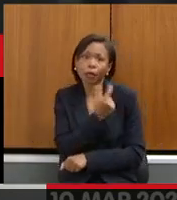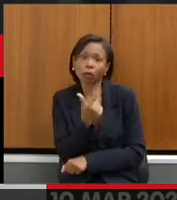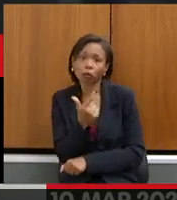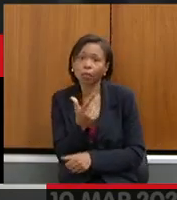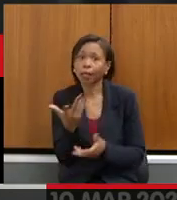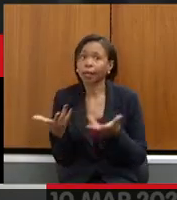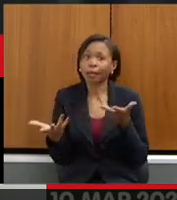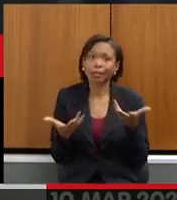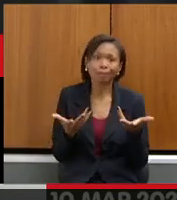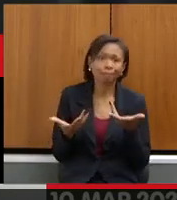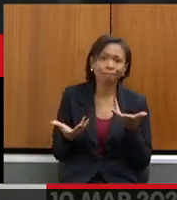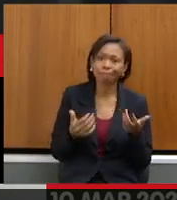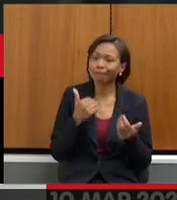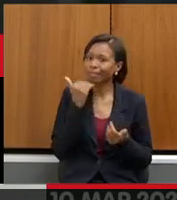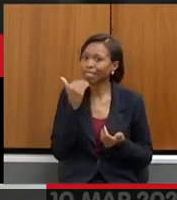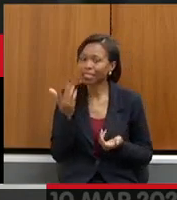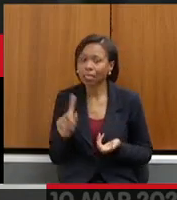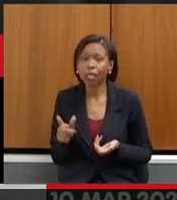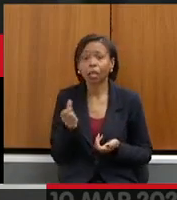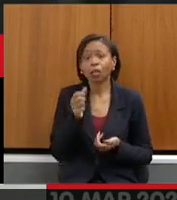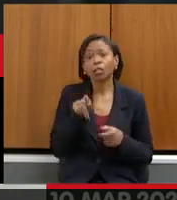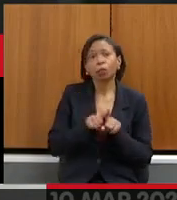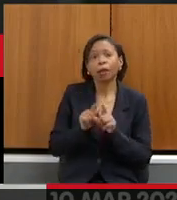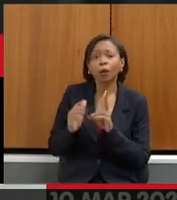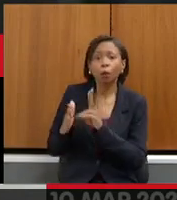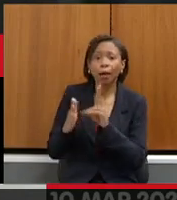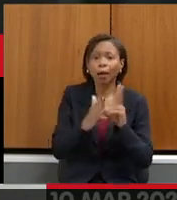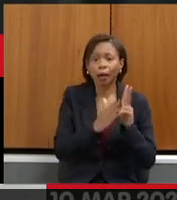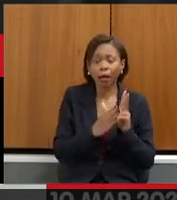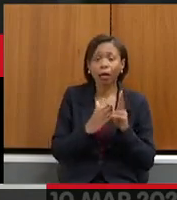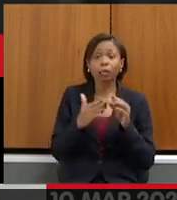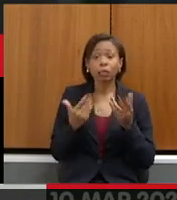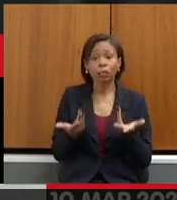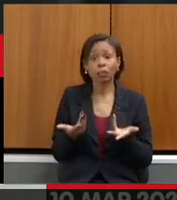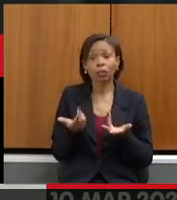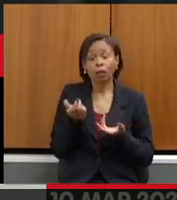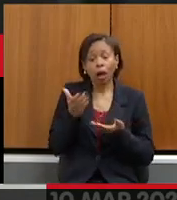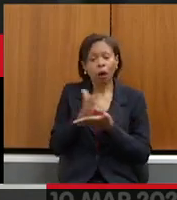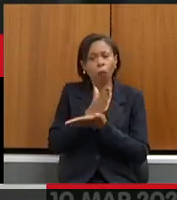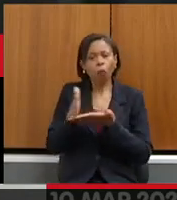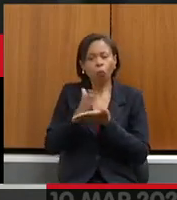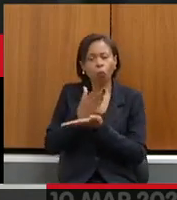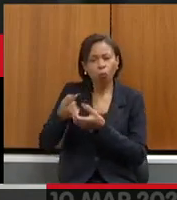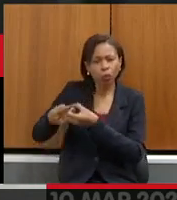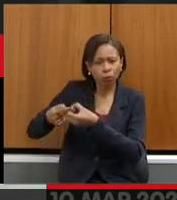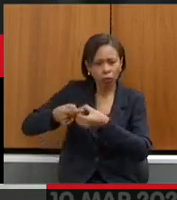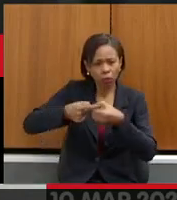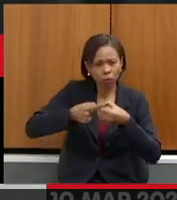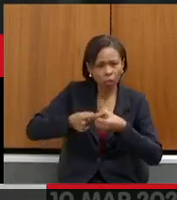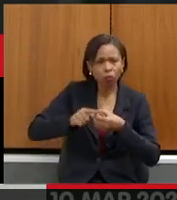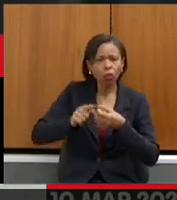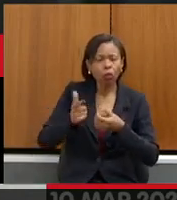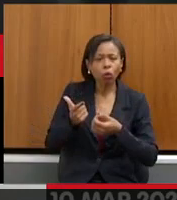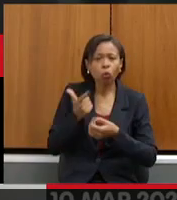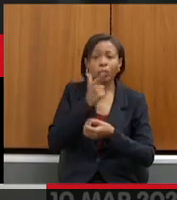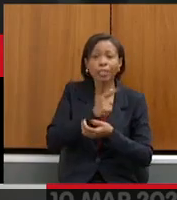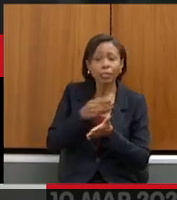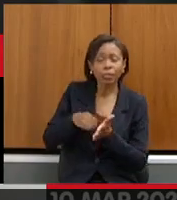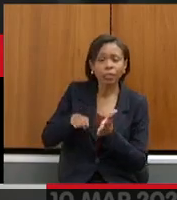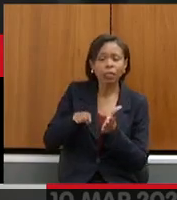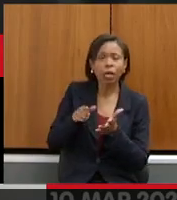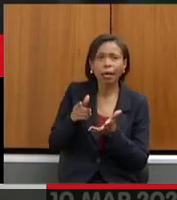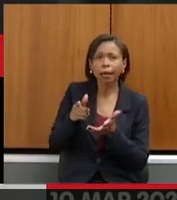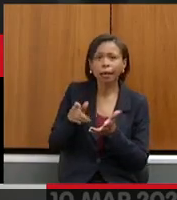população indígena então se não tinha não receberia então acabou que alguns municípios que receberão só aquele grupo de profissionais da saúde